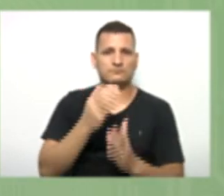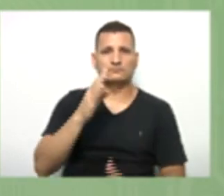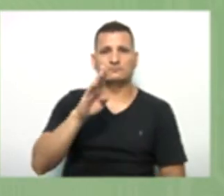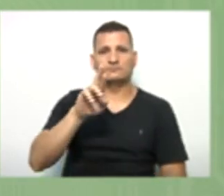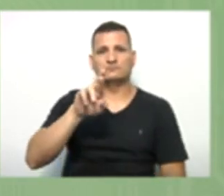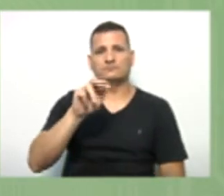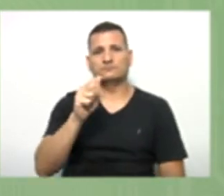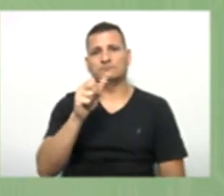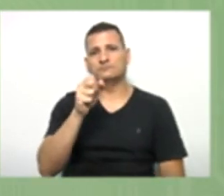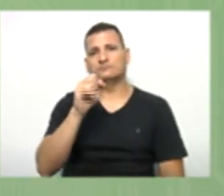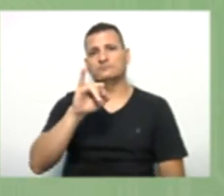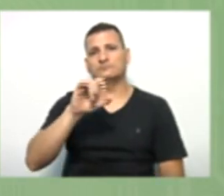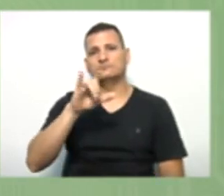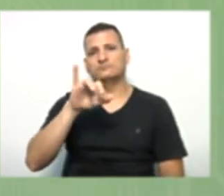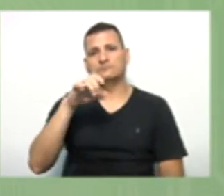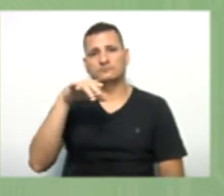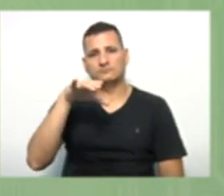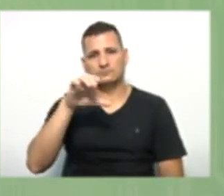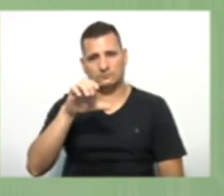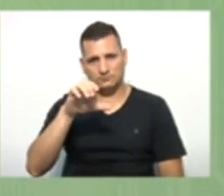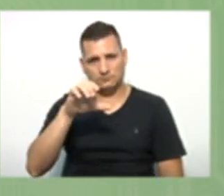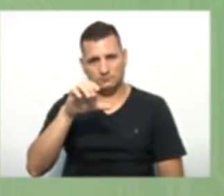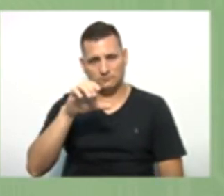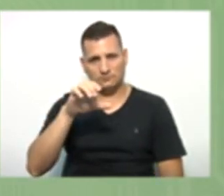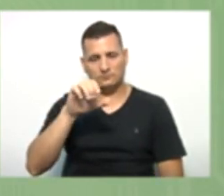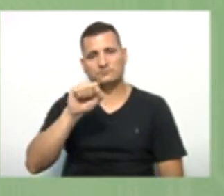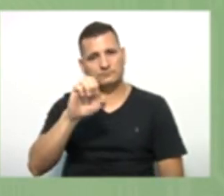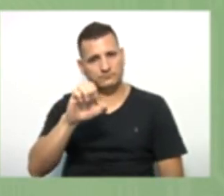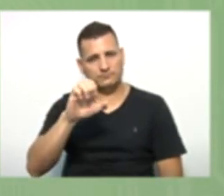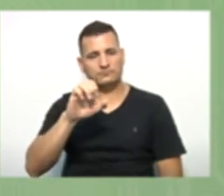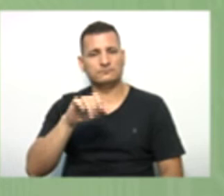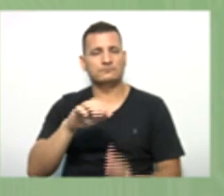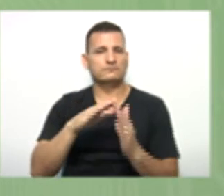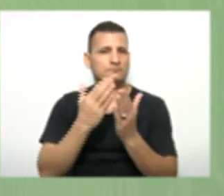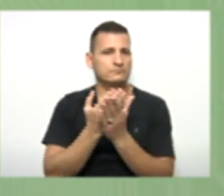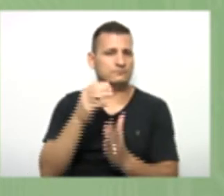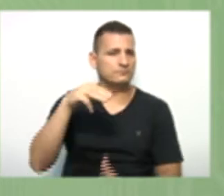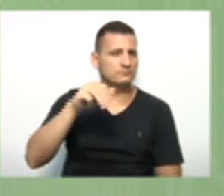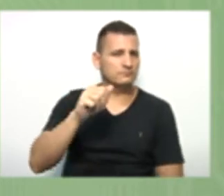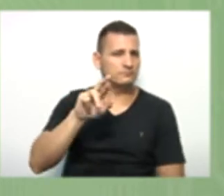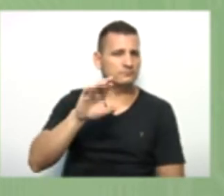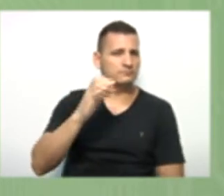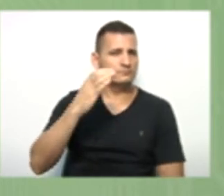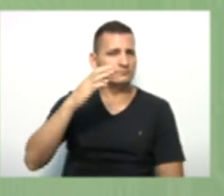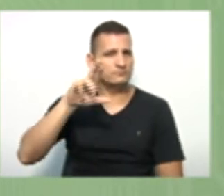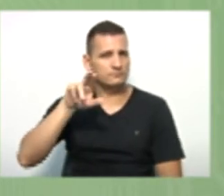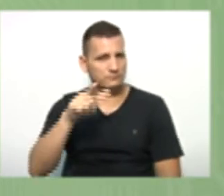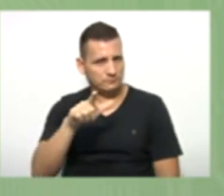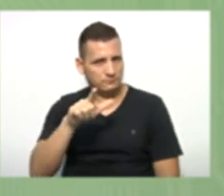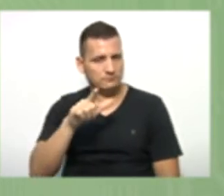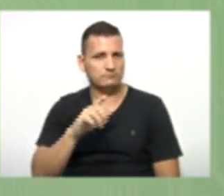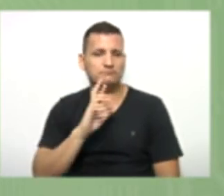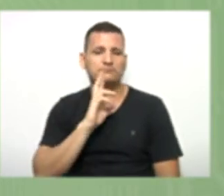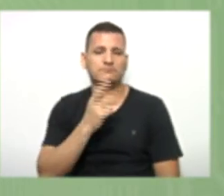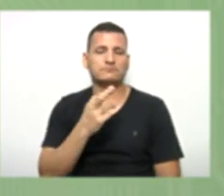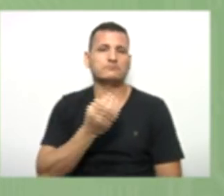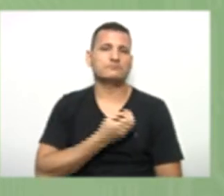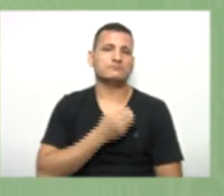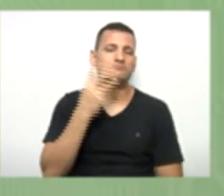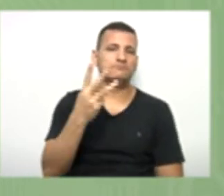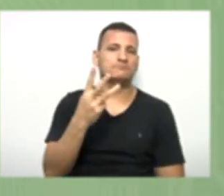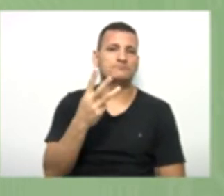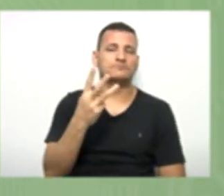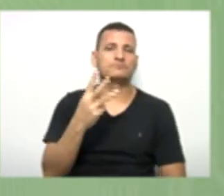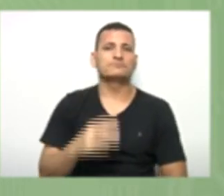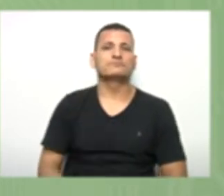e da escola Marechal Rondon concordam com eles que é a número 3. Ou